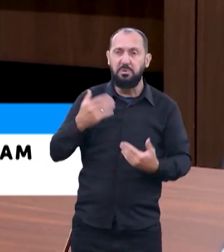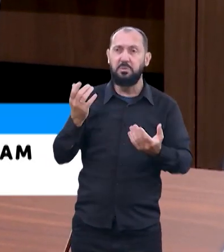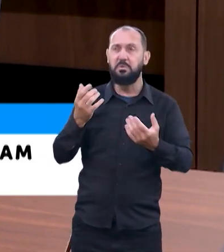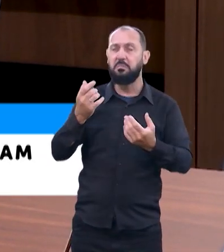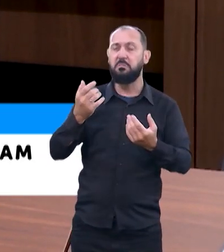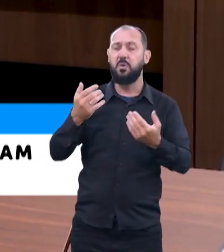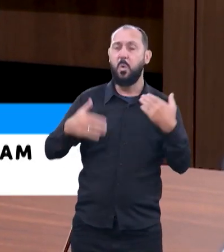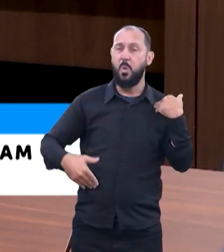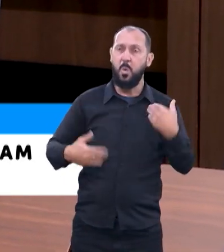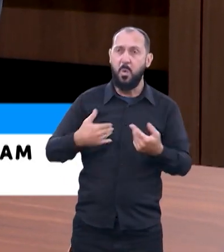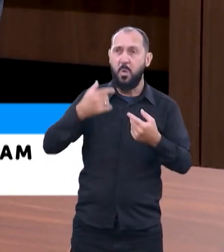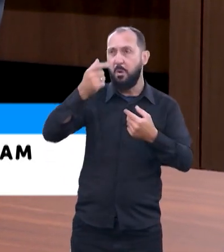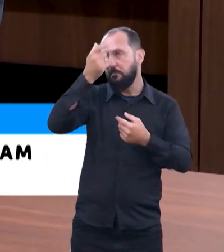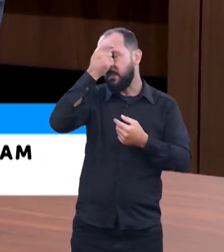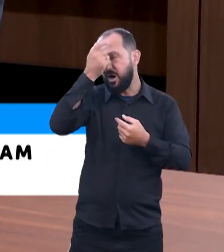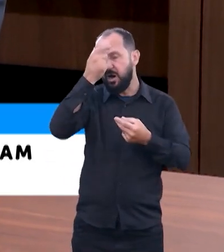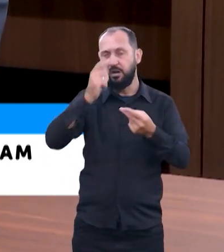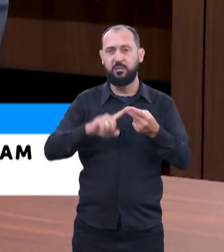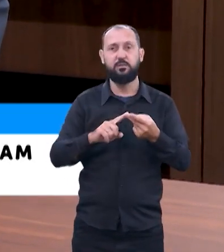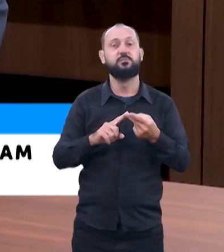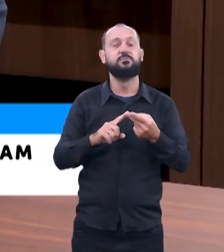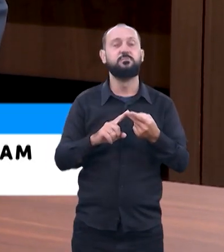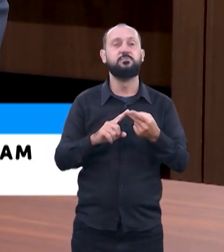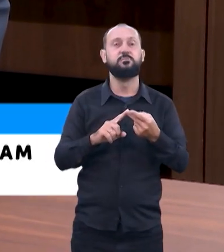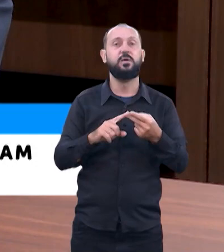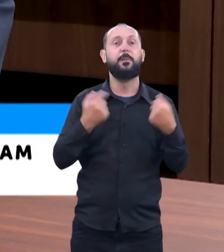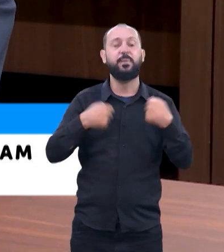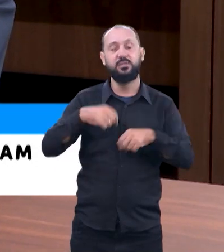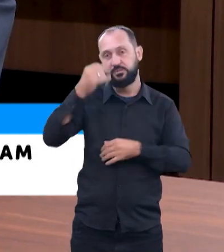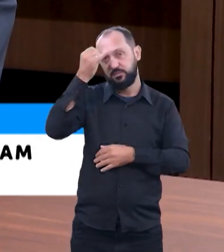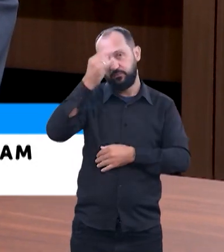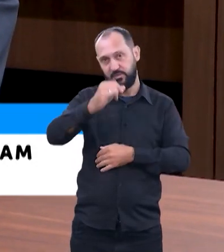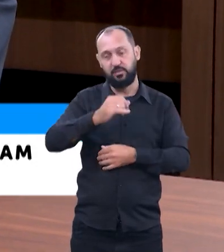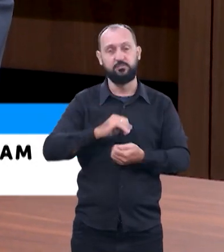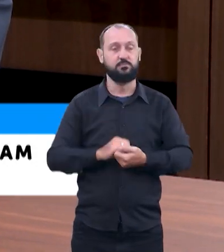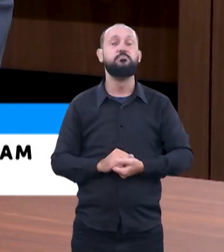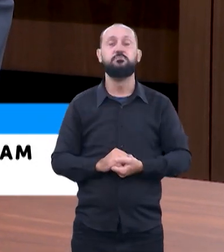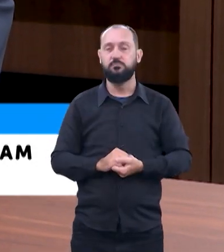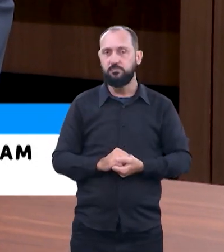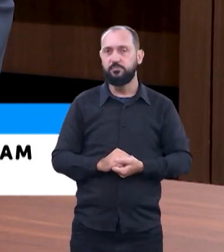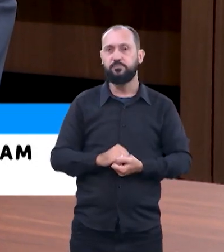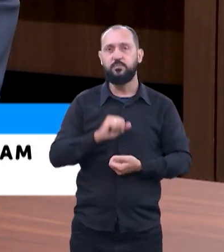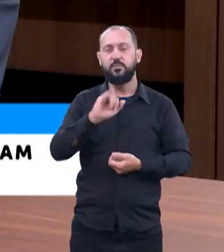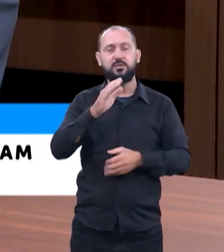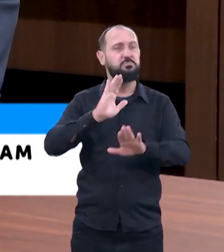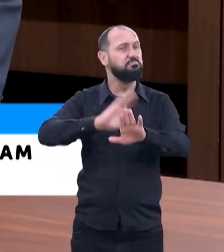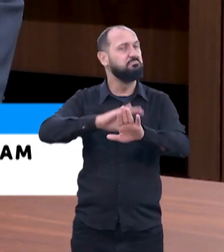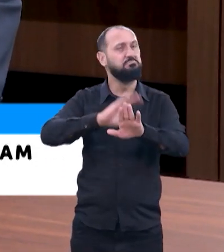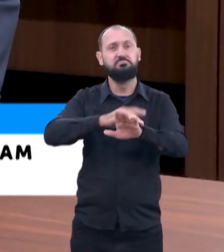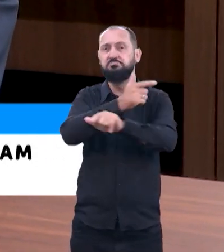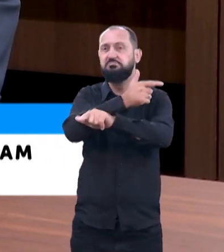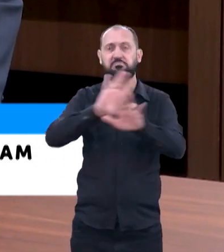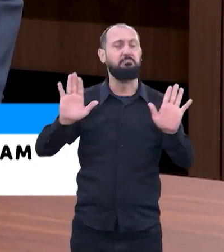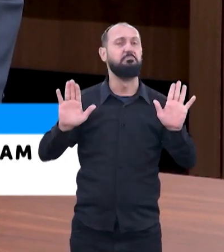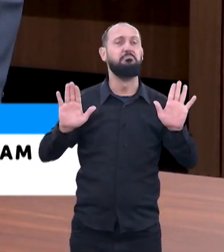física, mental, ela precisa ser combatida. Sem